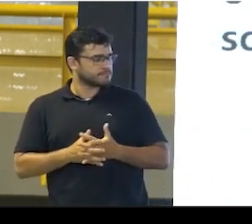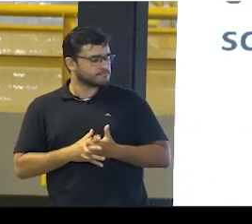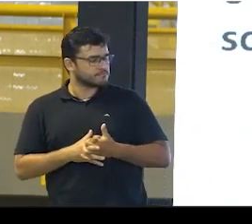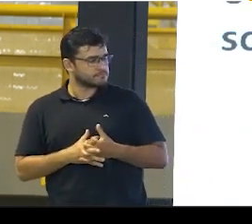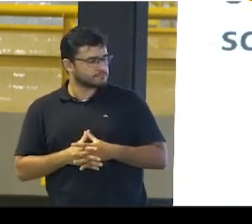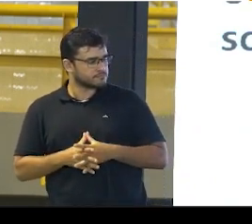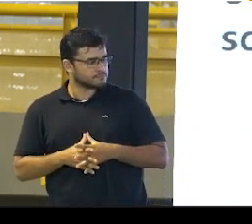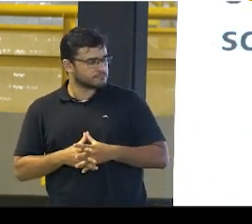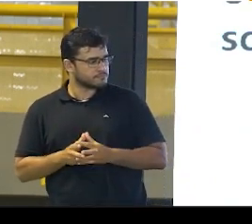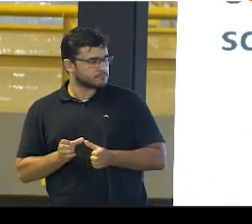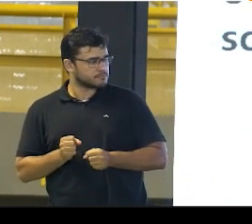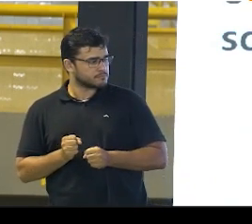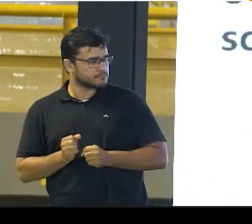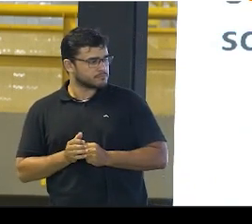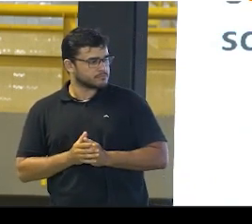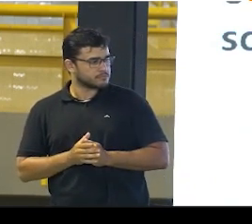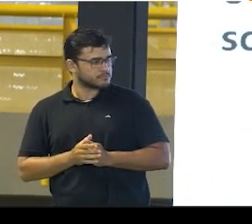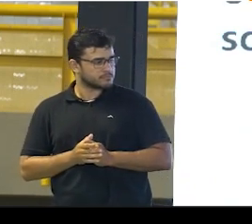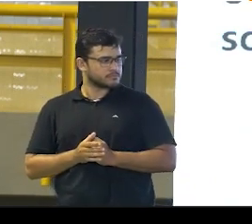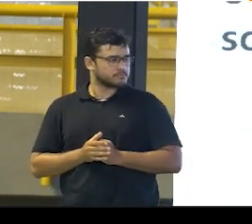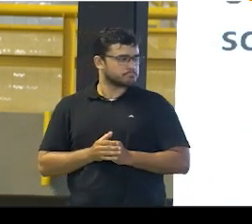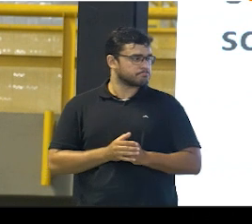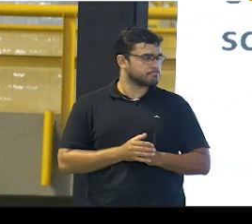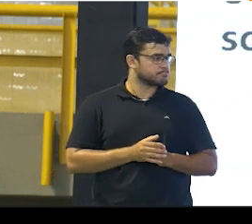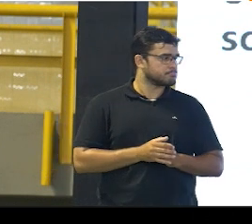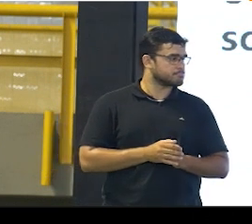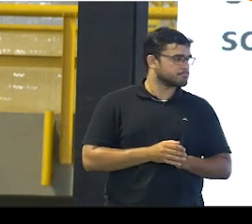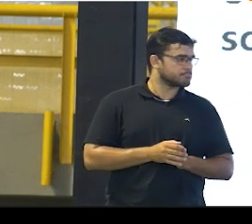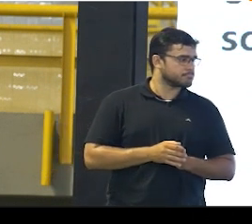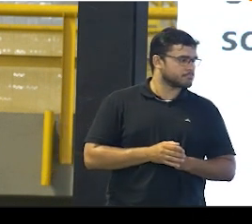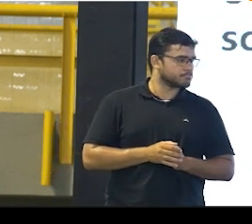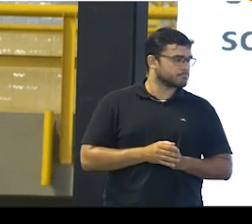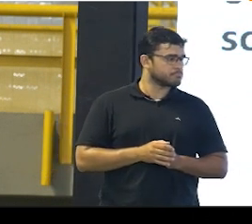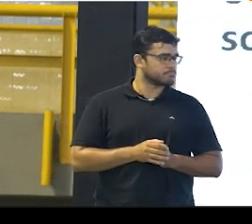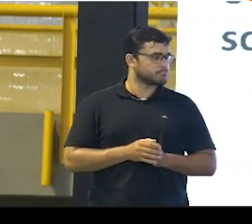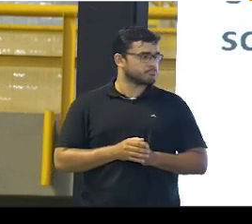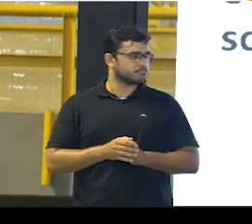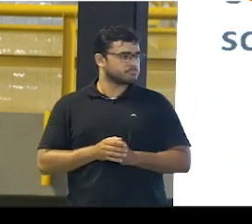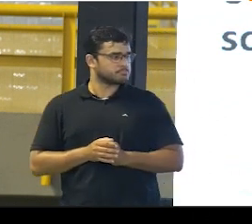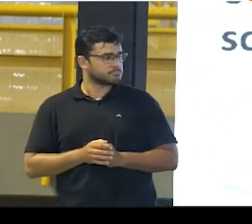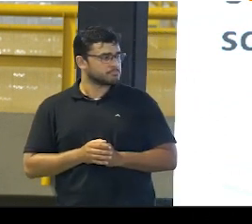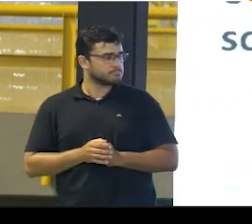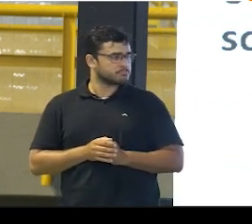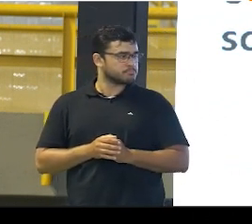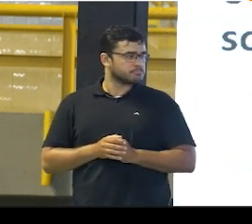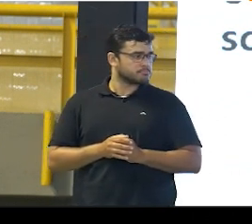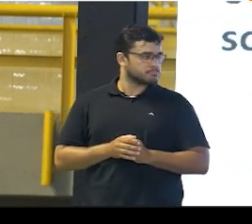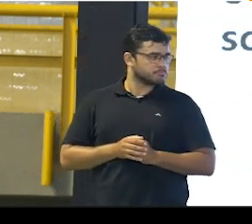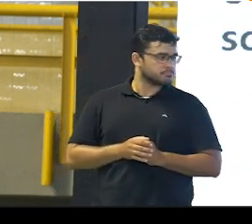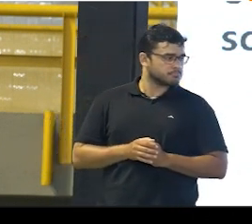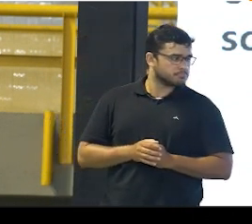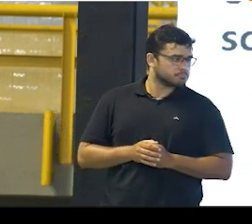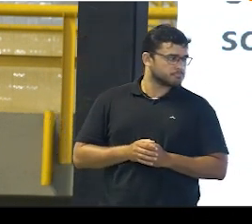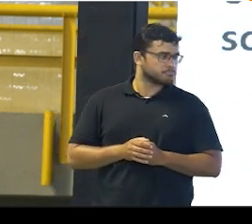no poste, de forma que o triângulo retângulo formado pelo poste e sua sombra